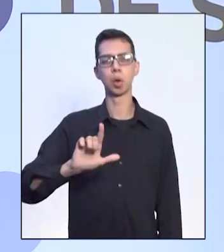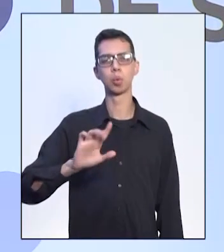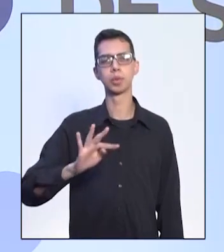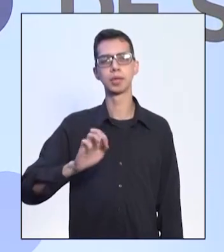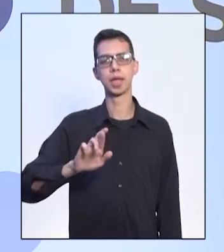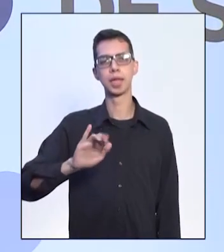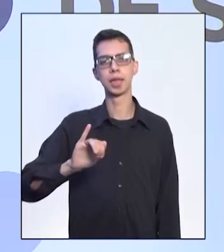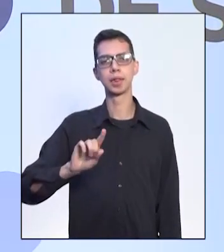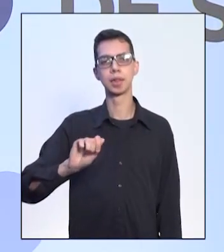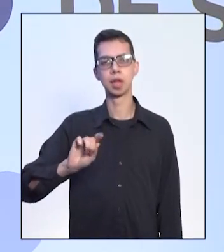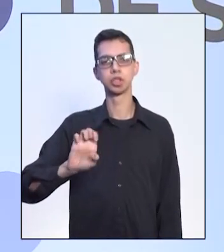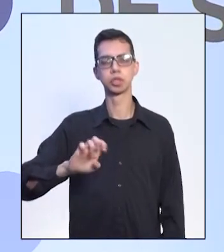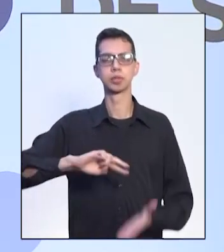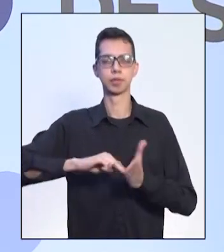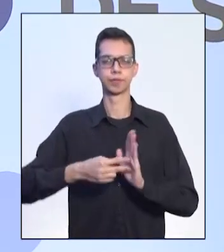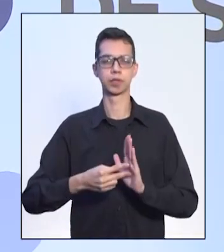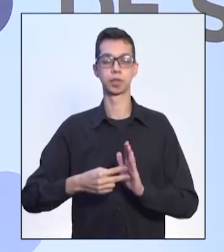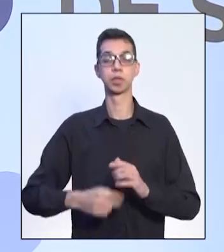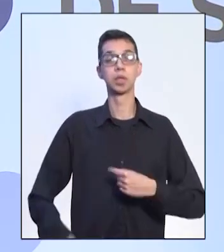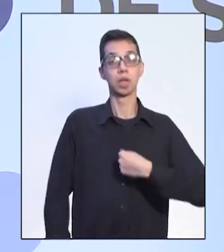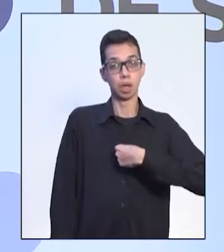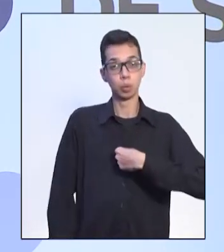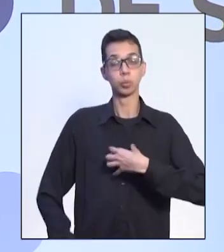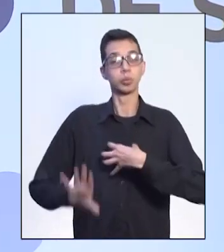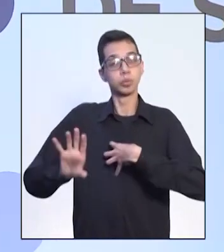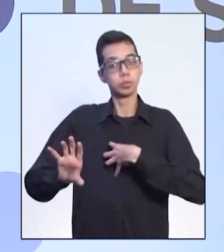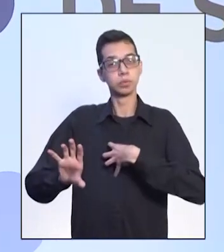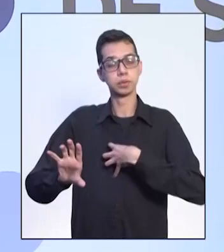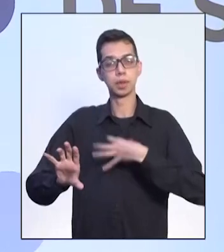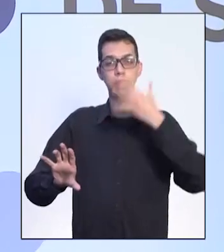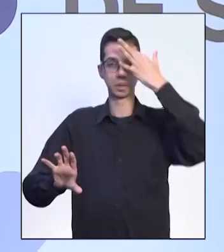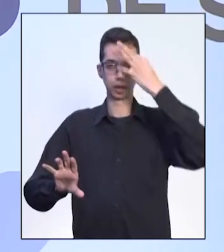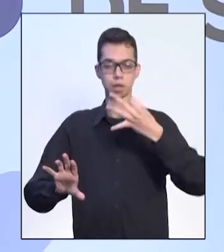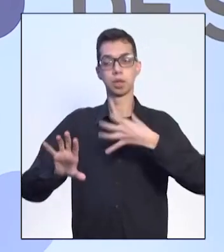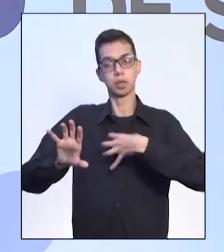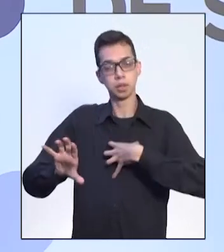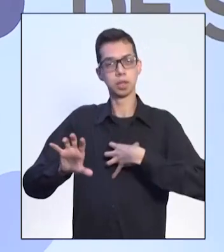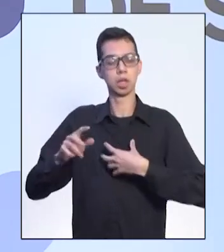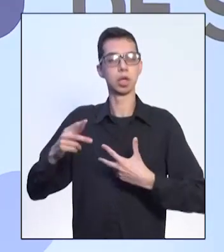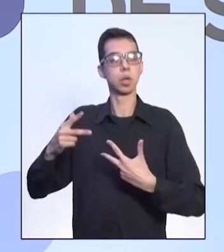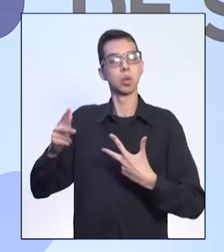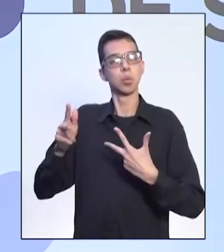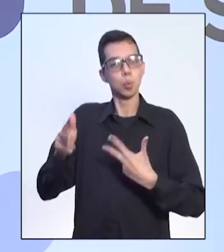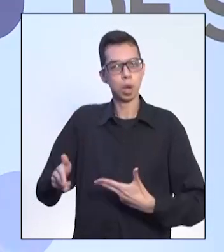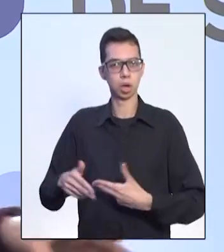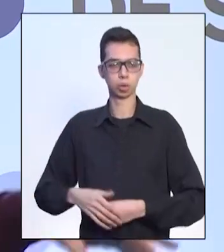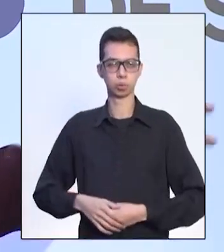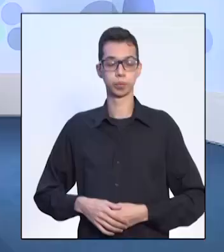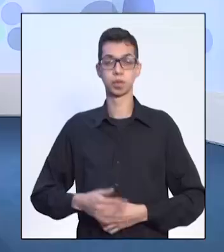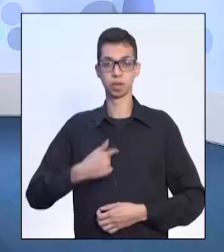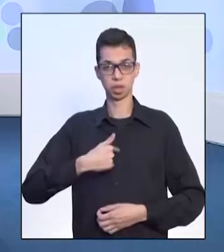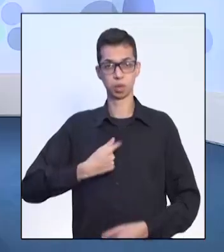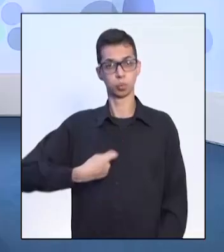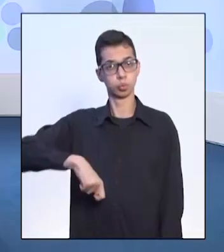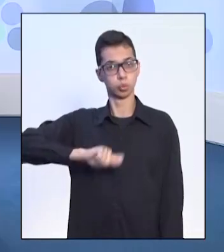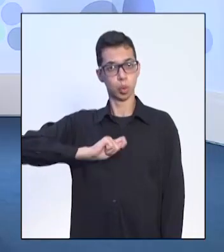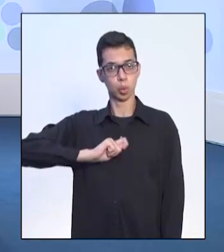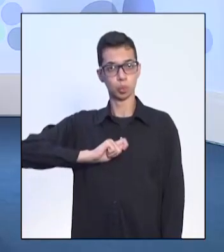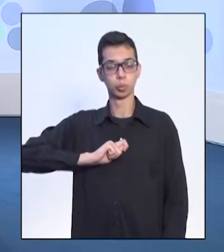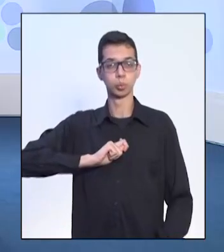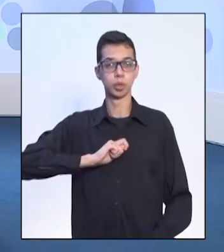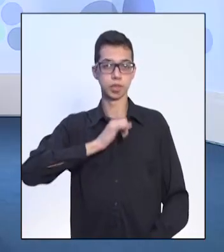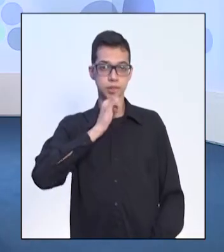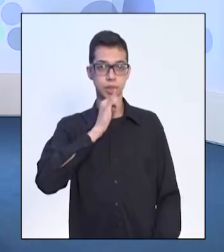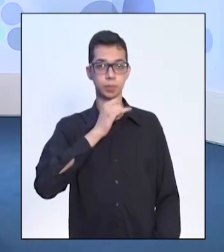isso, ser outro. Né? Entender que o outro é um eu, assim como eu sou eu, a Maria Fernanda é um eu